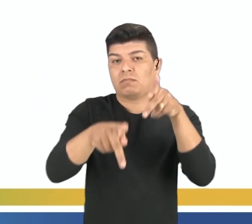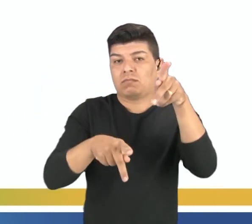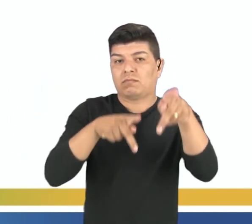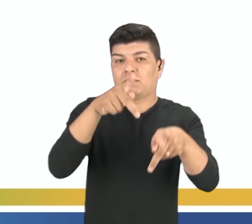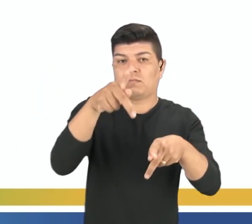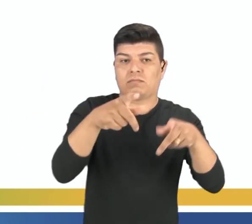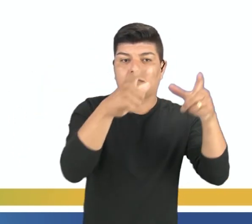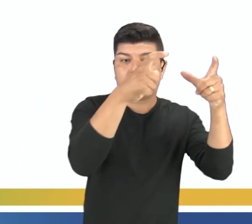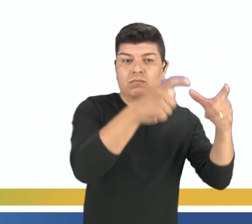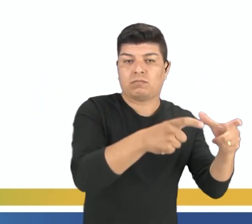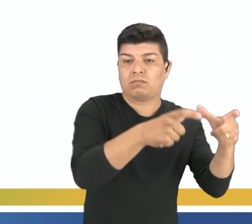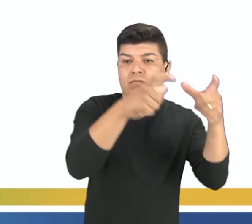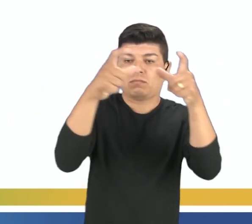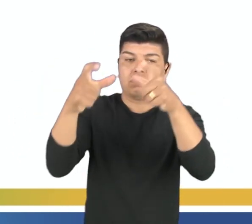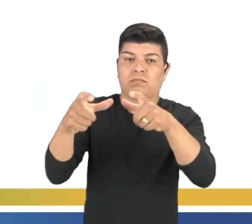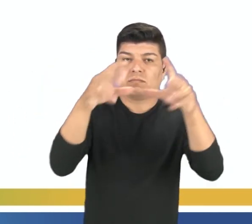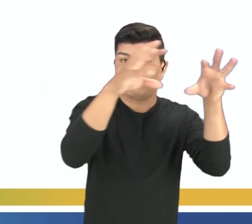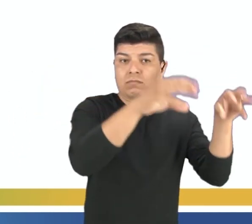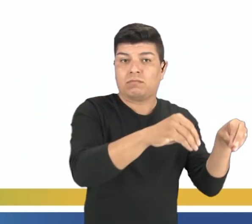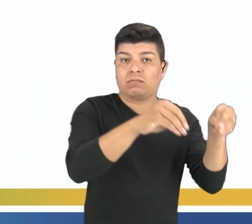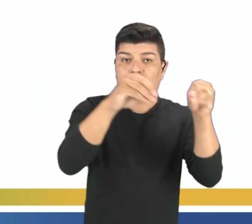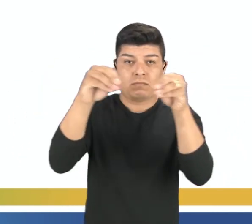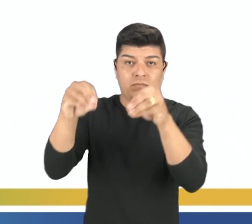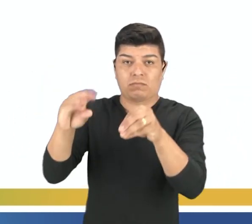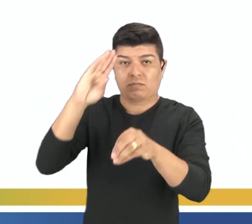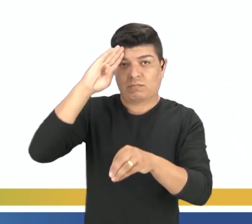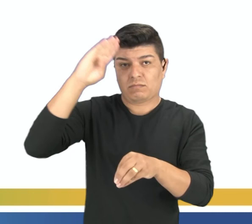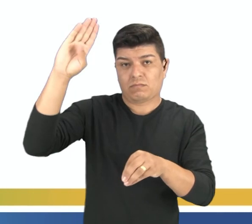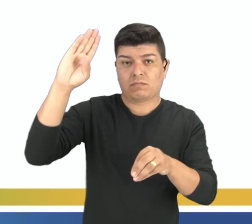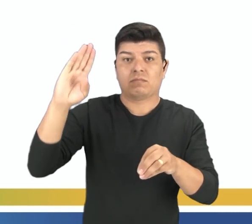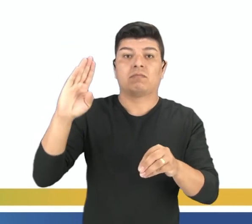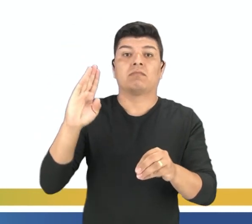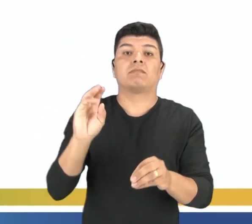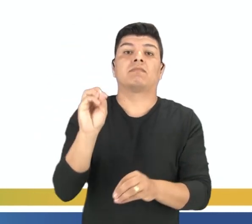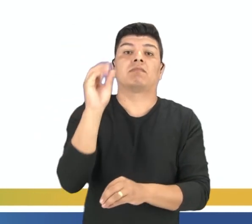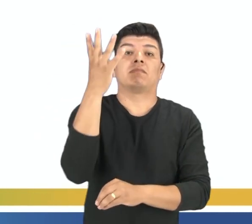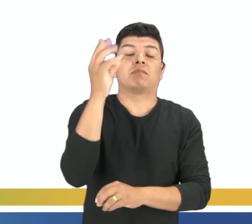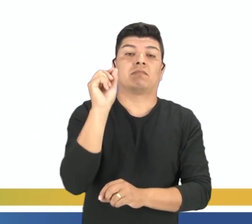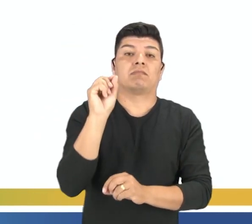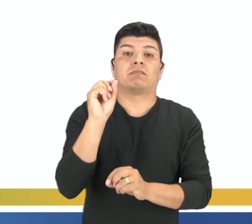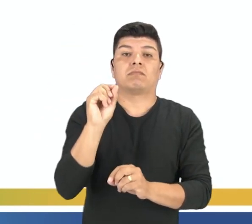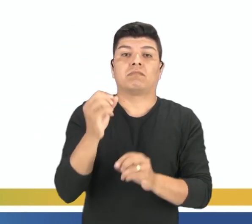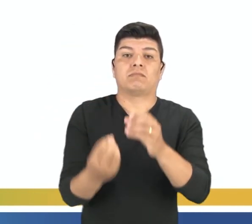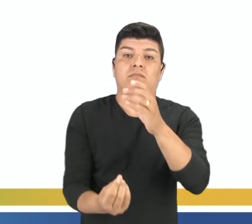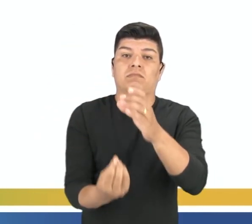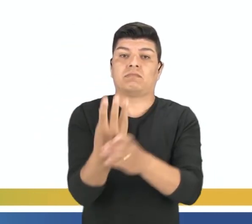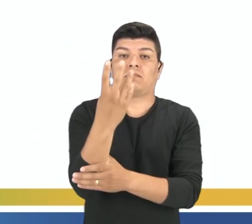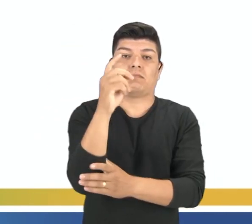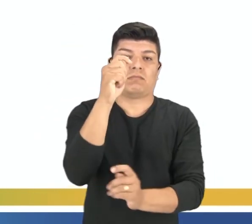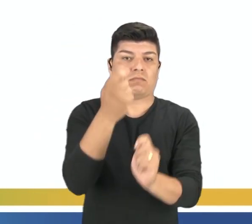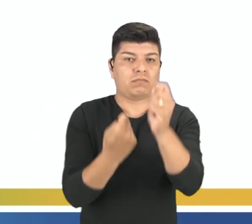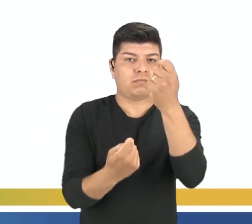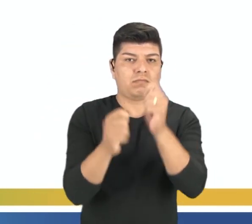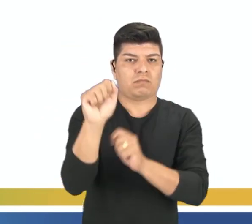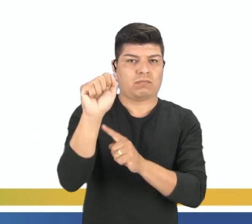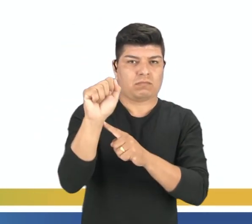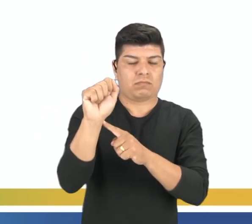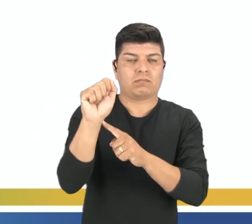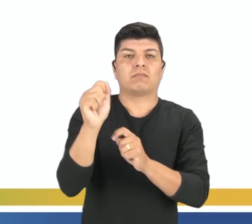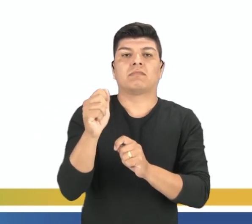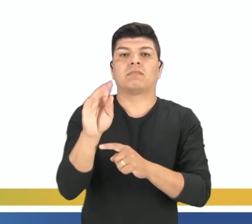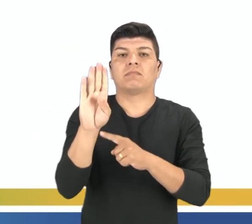da população de um lugar para o outro. A principal causa da migração no mundo e no Brasil tem origem A.